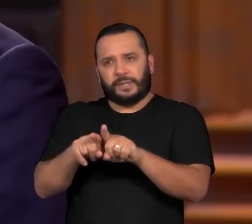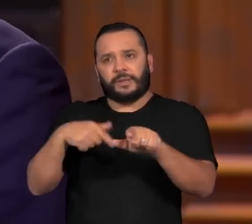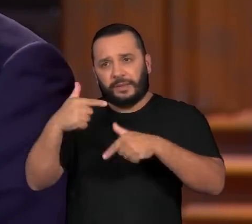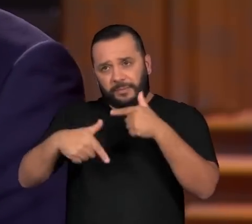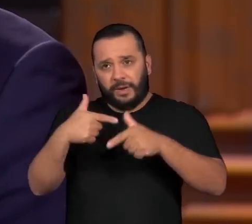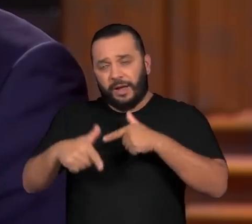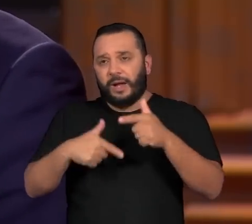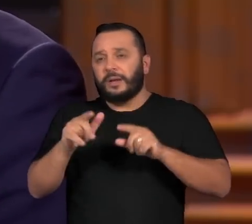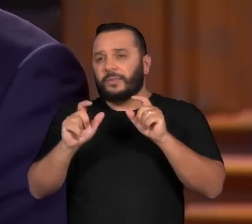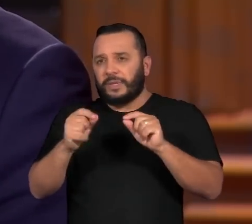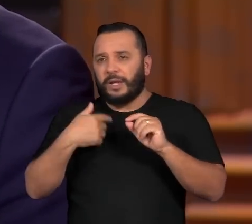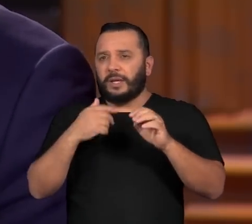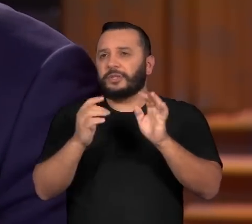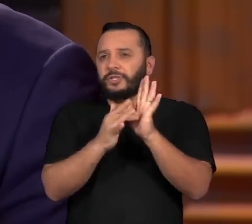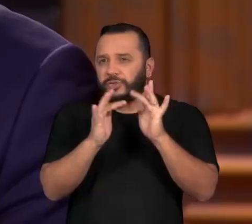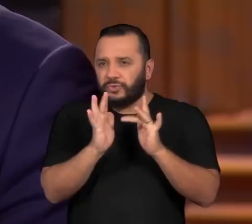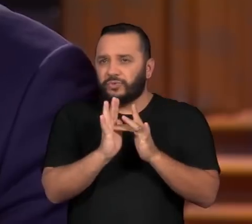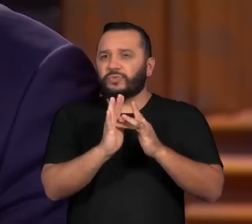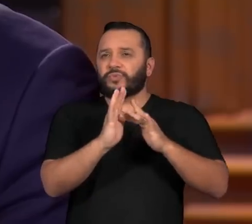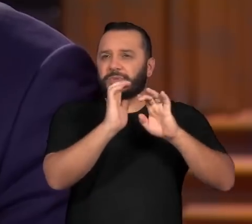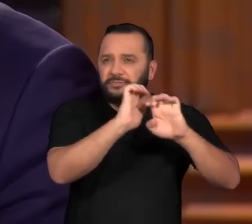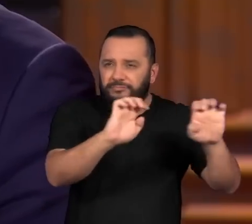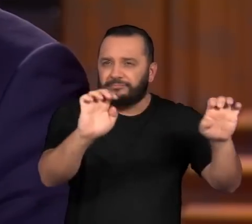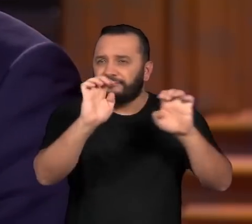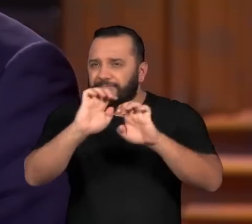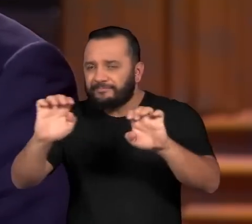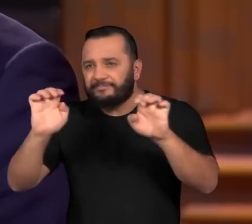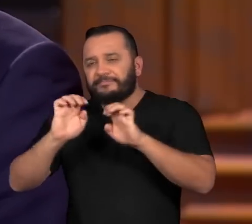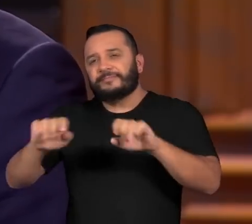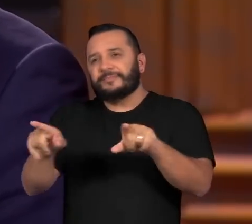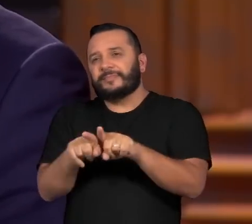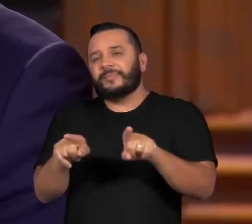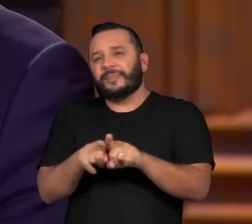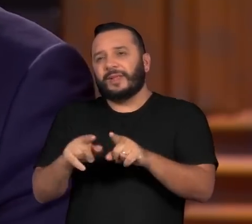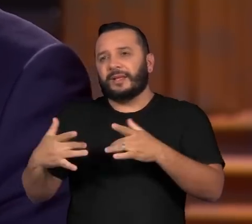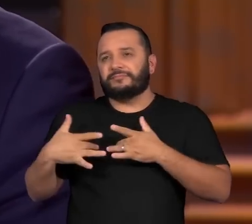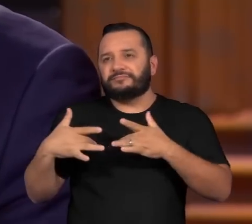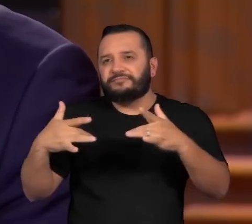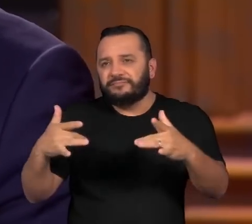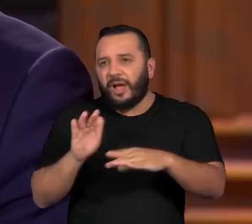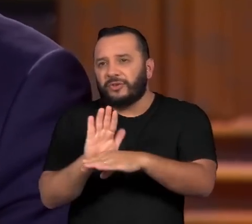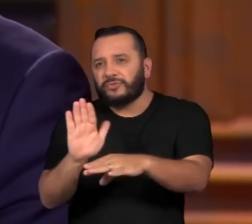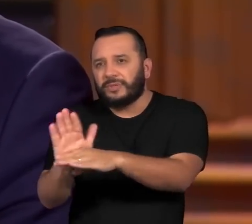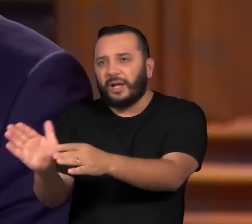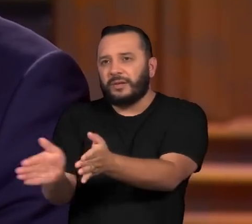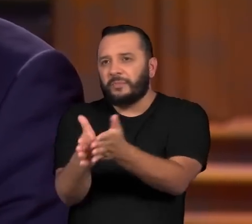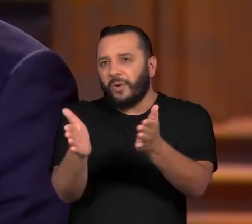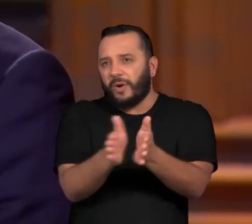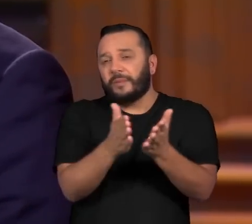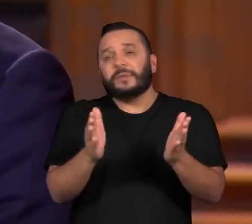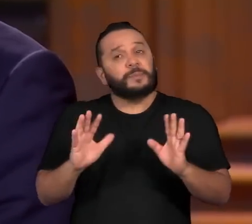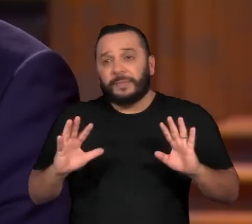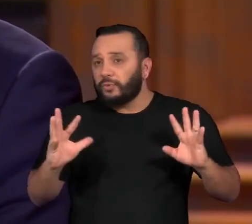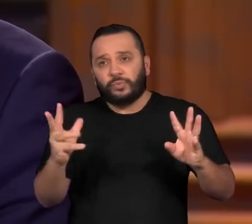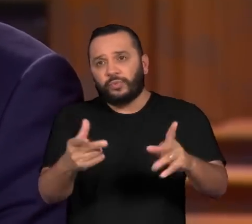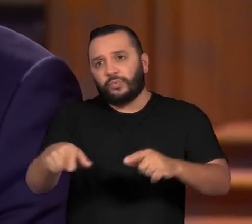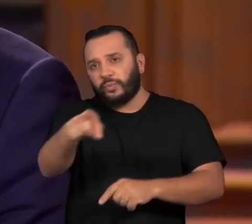trás, que é o anúncio da pessoa de Jesus Cristo e da caridade. Então, para isso também eu preciso de